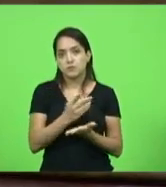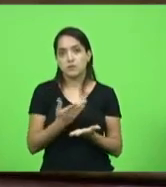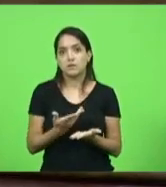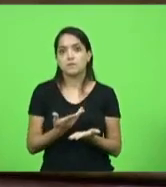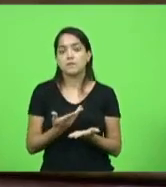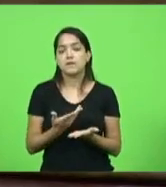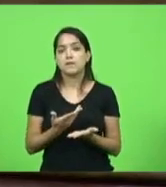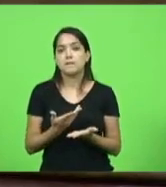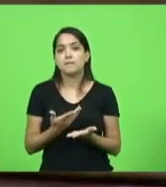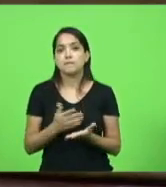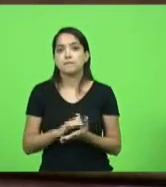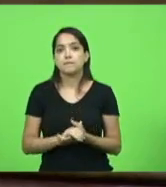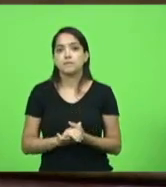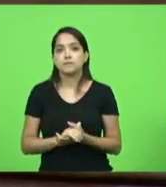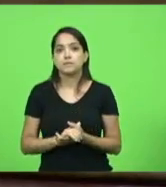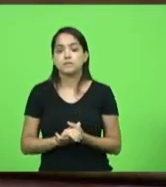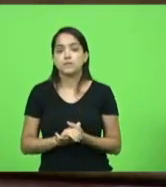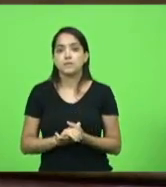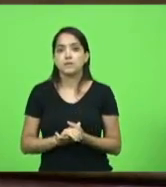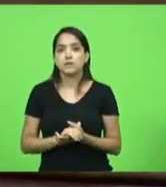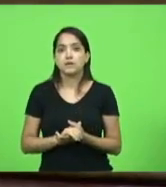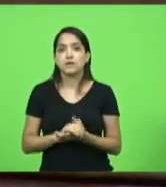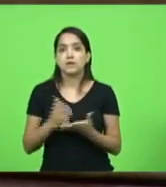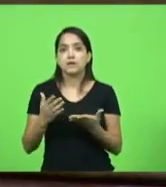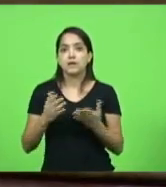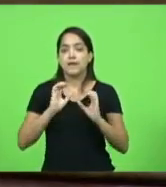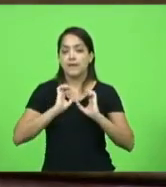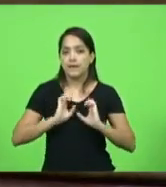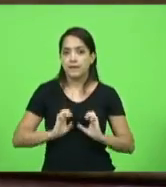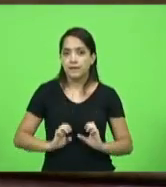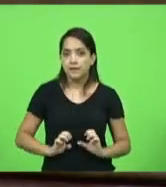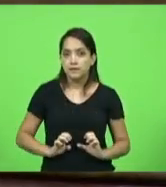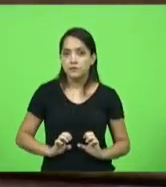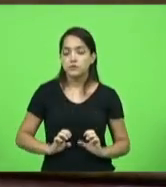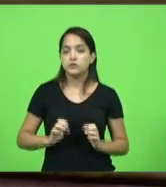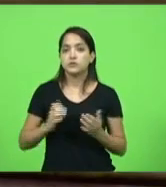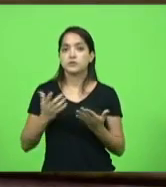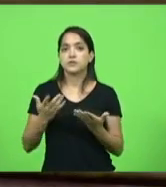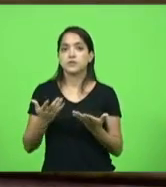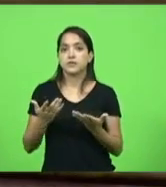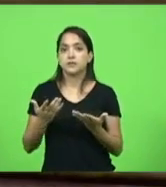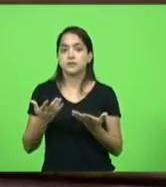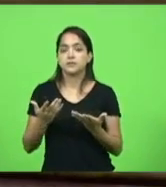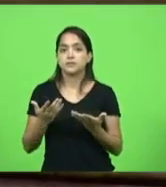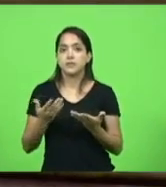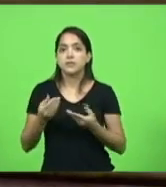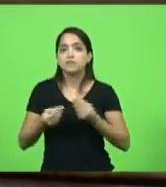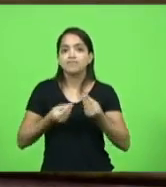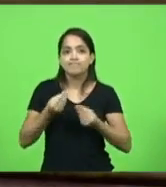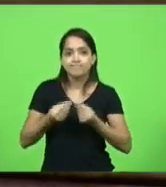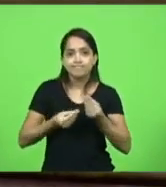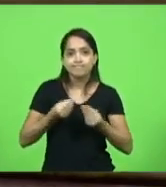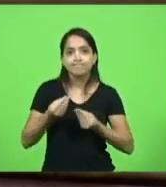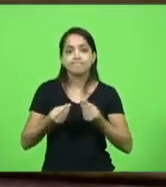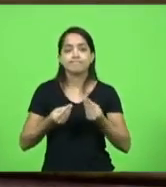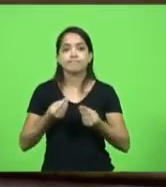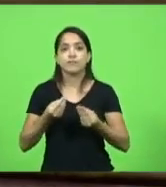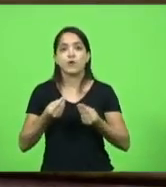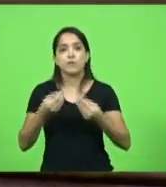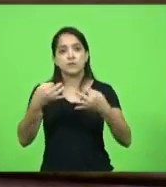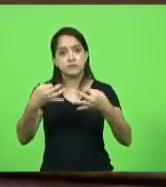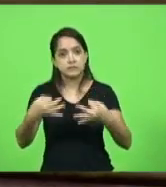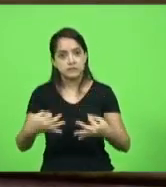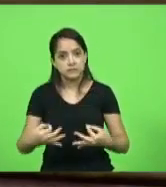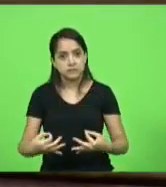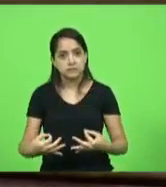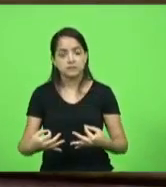da imparcialidade, da ética, da forma disciplinada, da